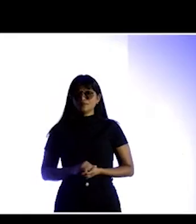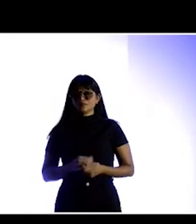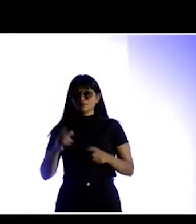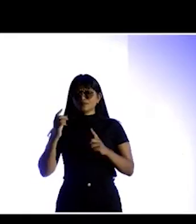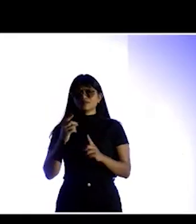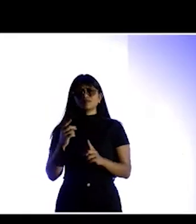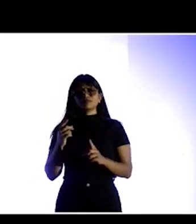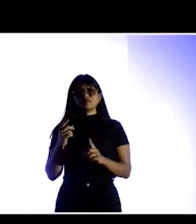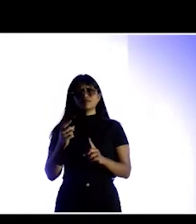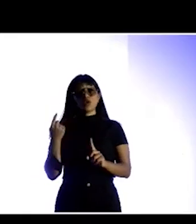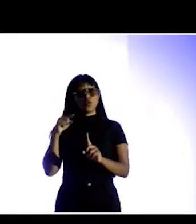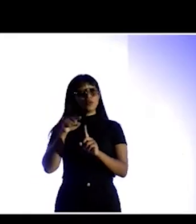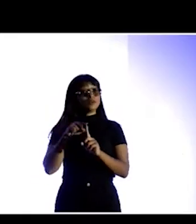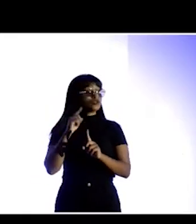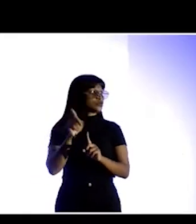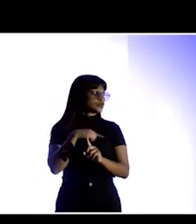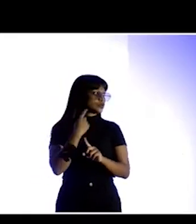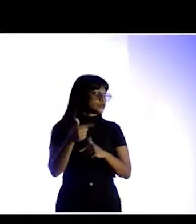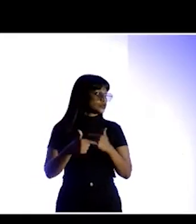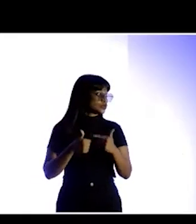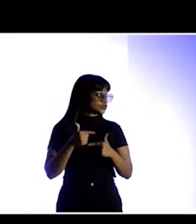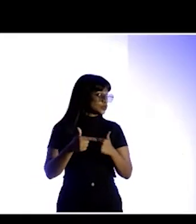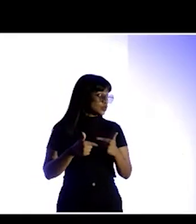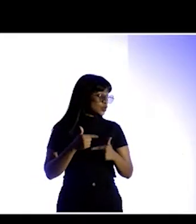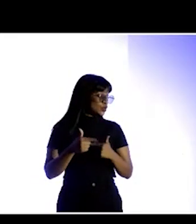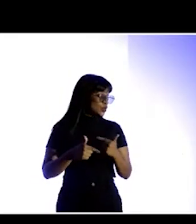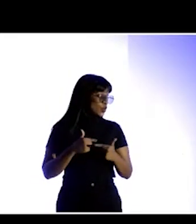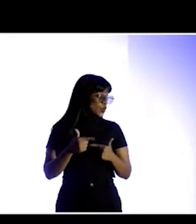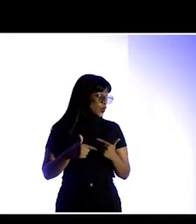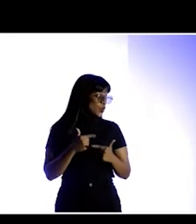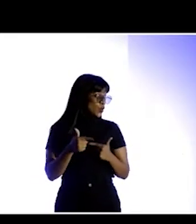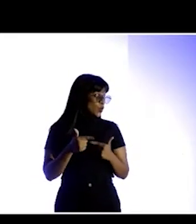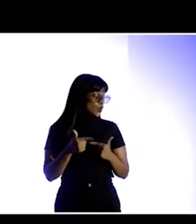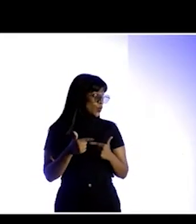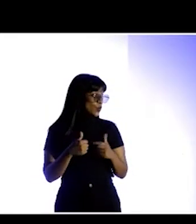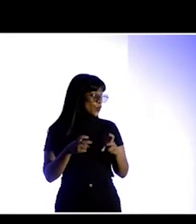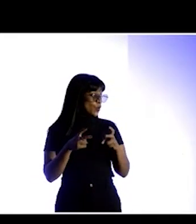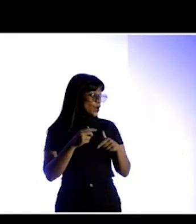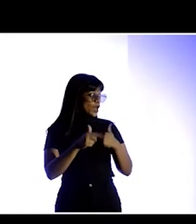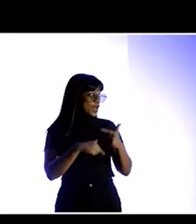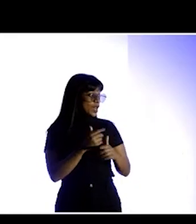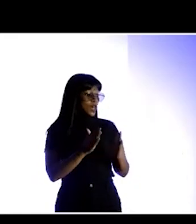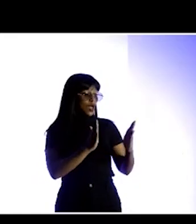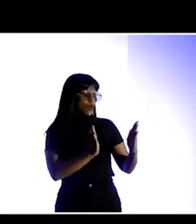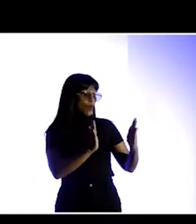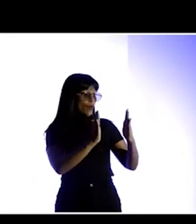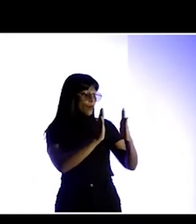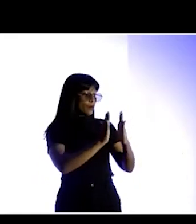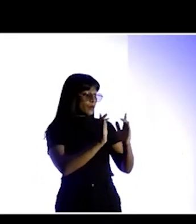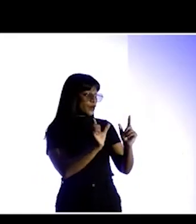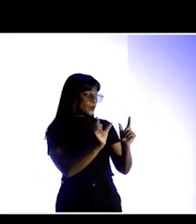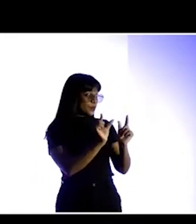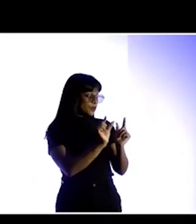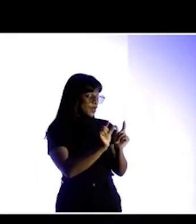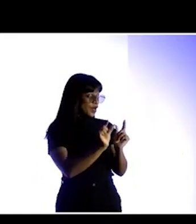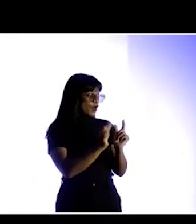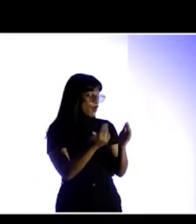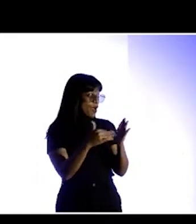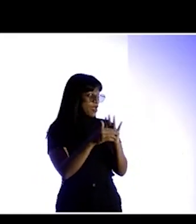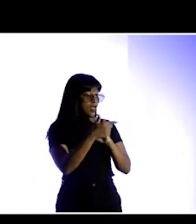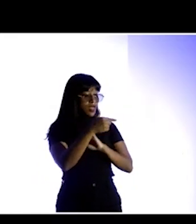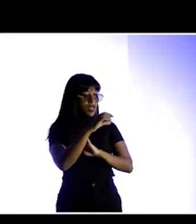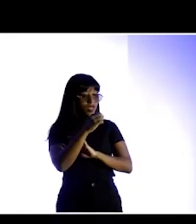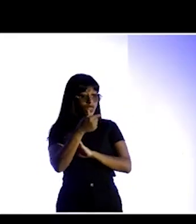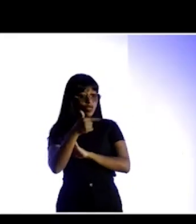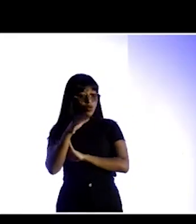o horizonte que a gente trabalha mais recente é o horizonte de curto prazo, para a mudança do clima 2040. A gente já